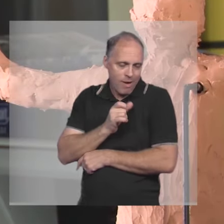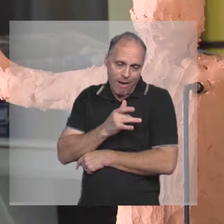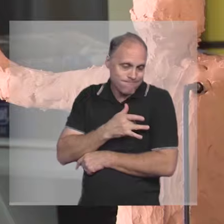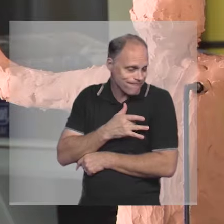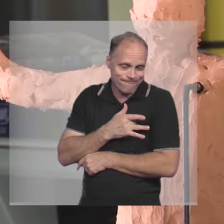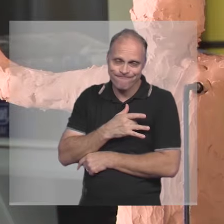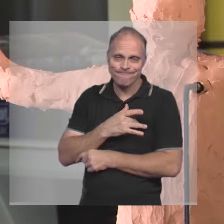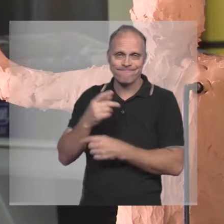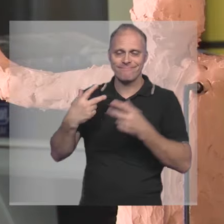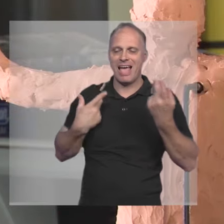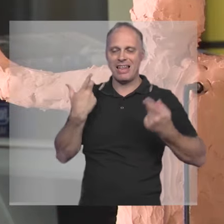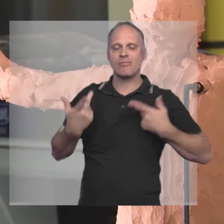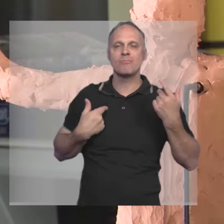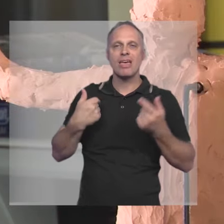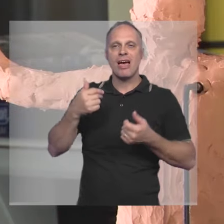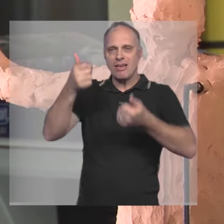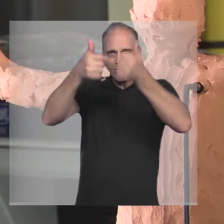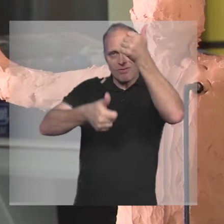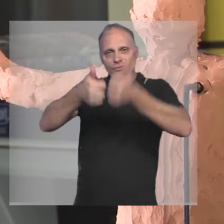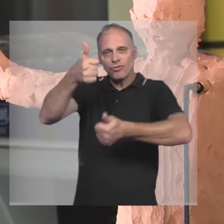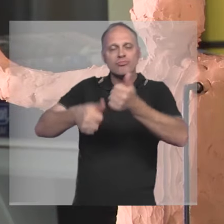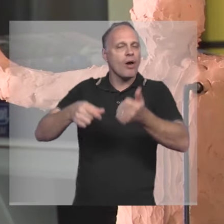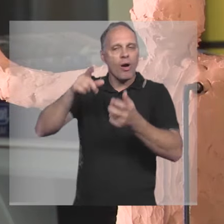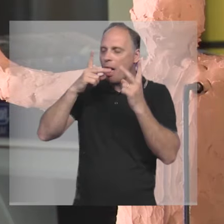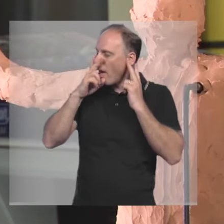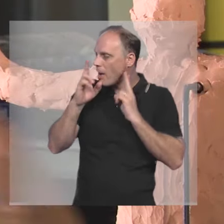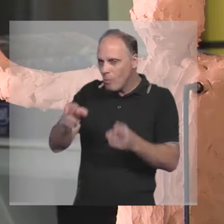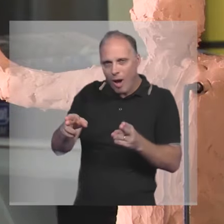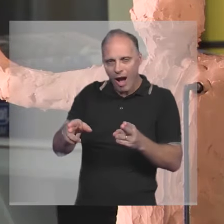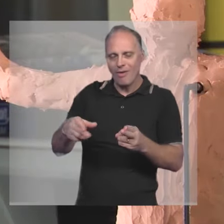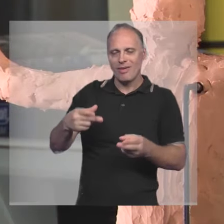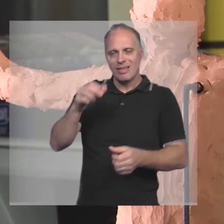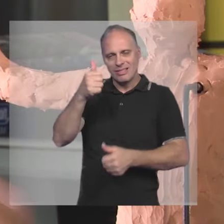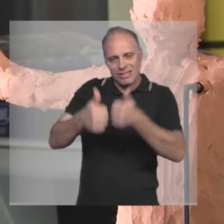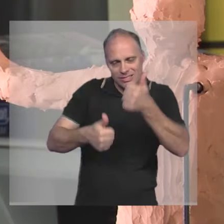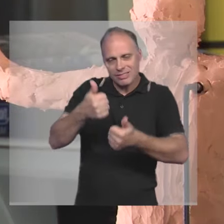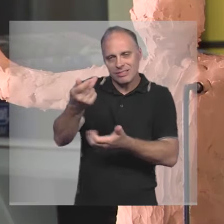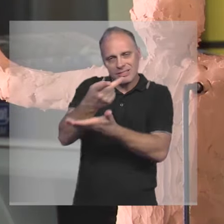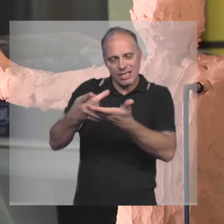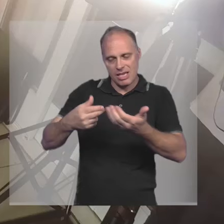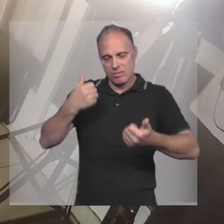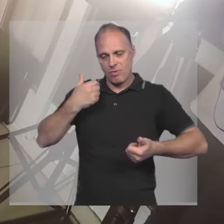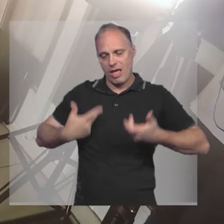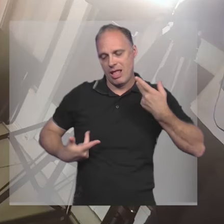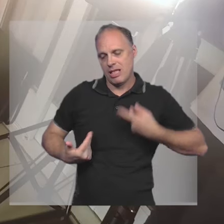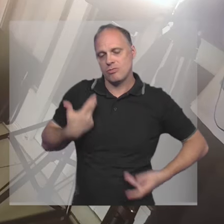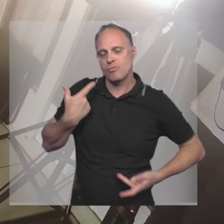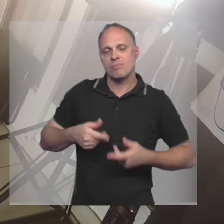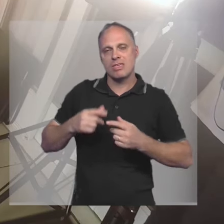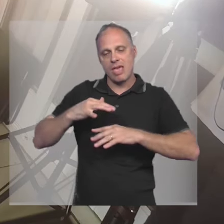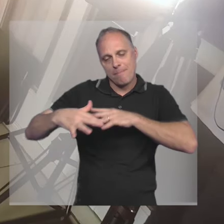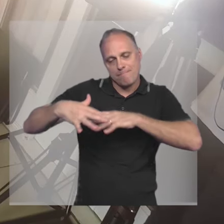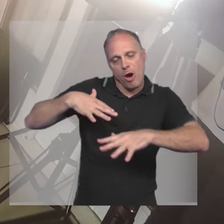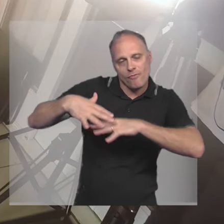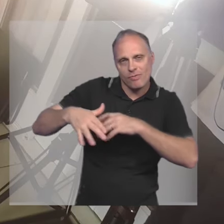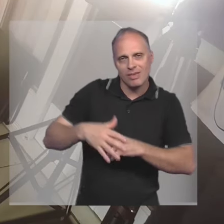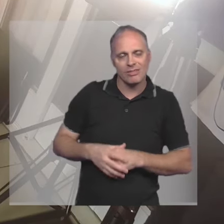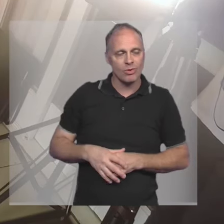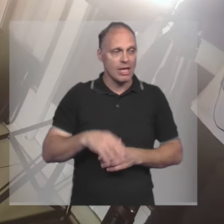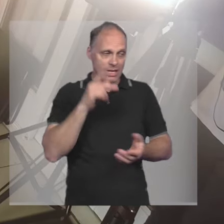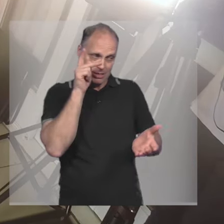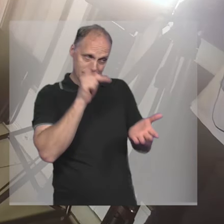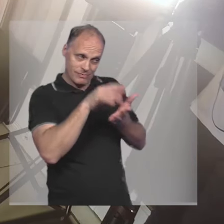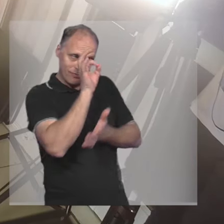anatomia. E futebol é isso, tu tá desenhando anatomia, movimento. Pois é exatamente essa palavra que me